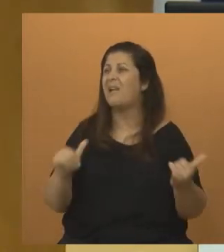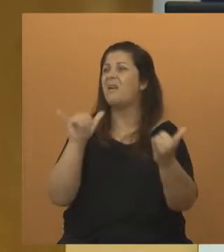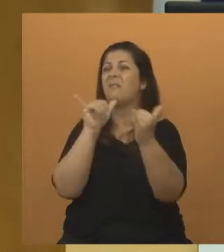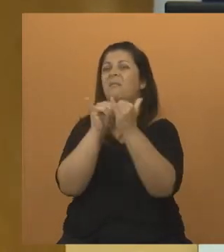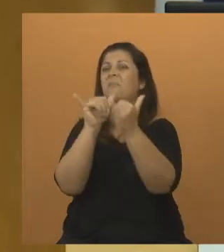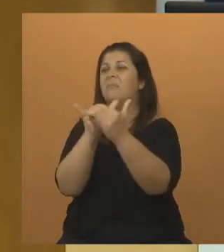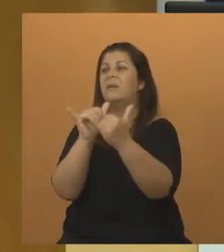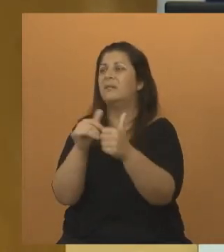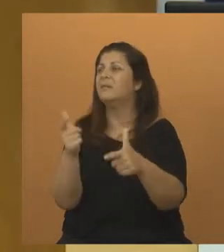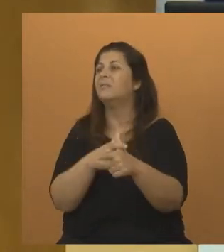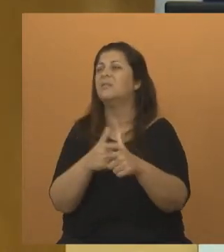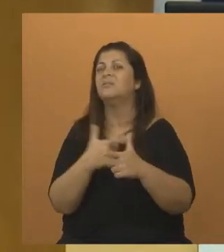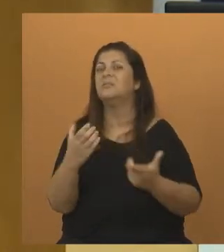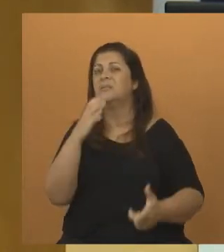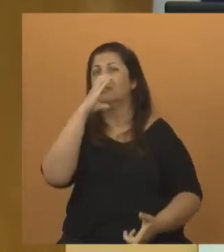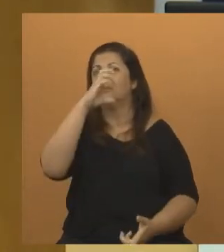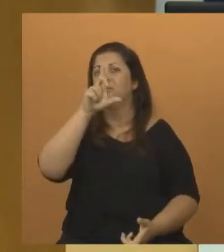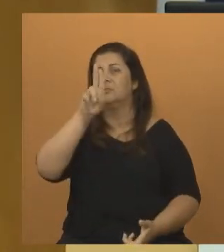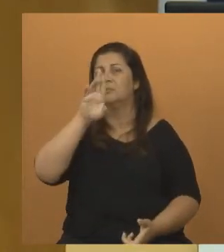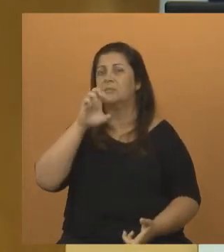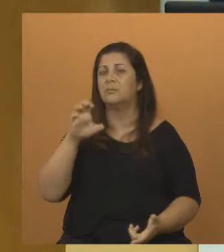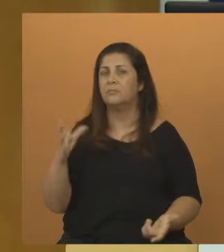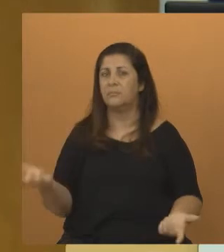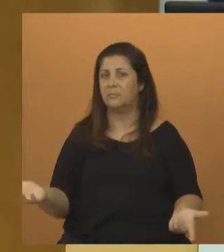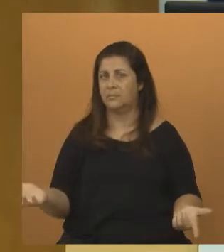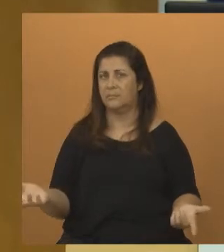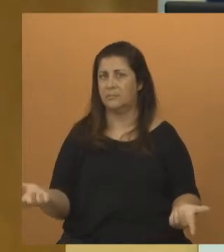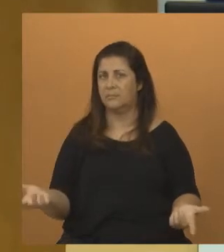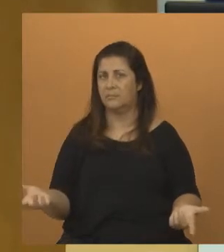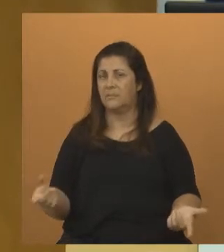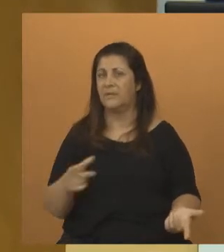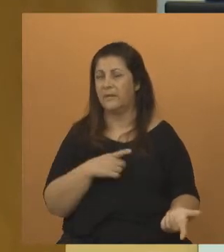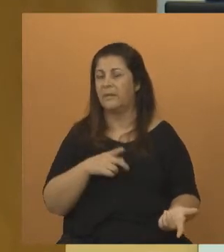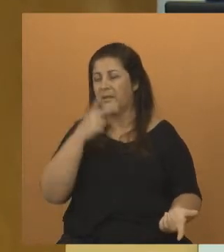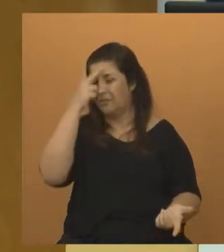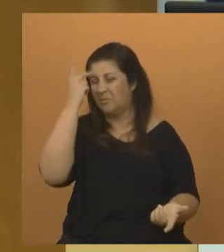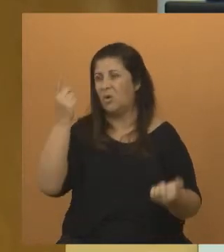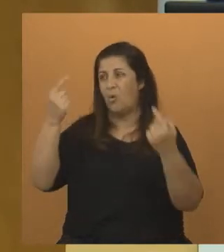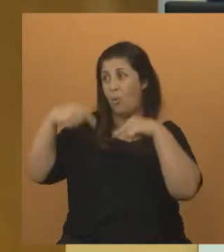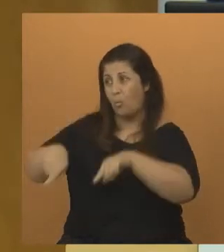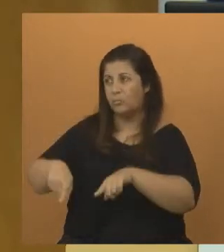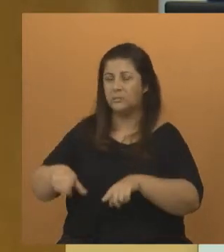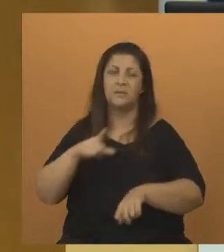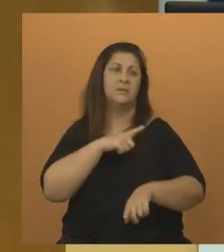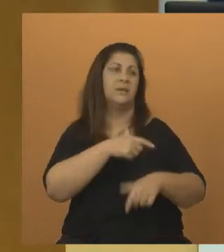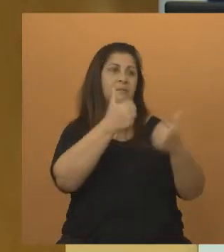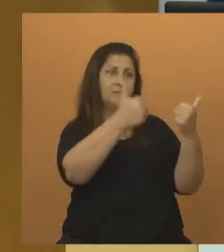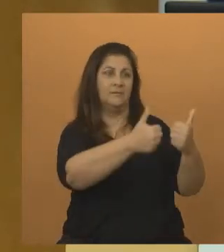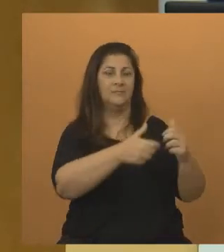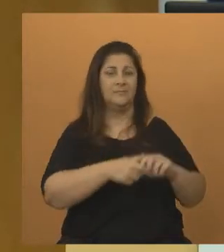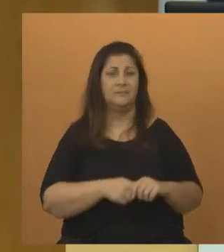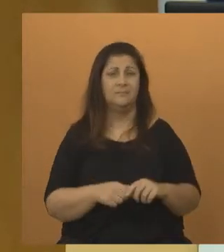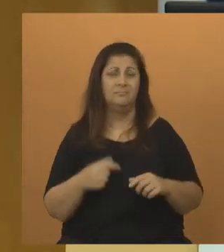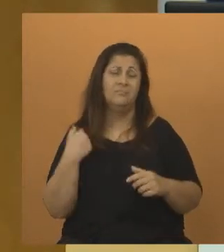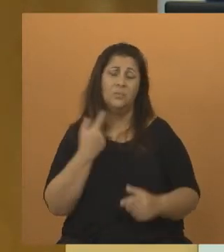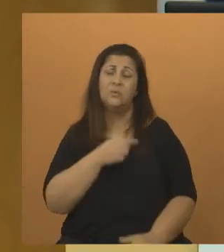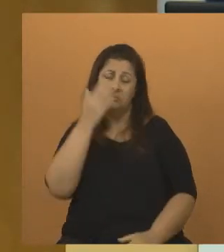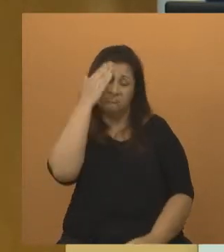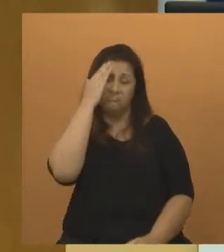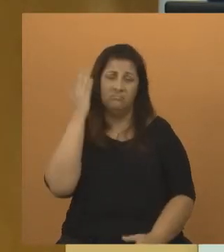dívida desses clubes, né? Vamos ter as pessoas do contra e do a favor, mas nós temos consciência disso,